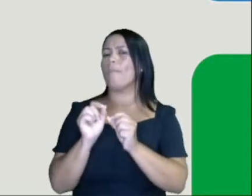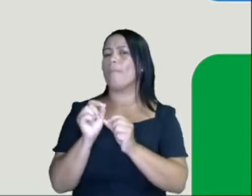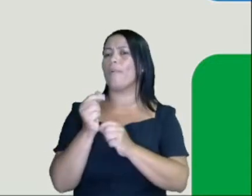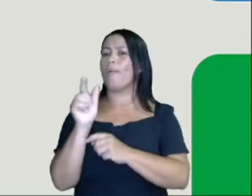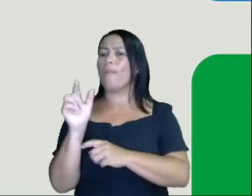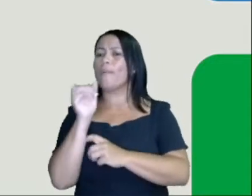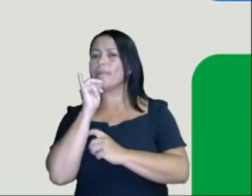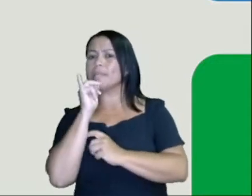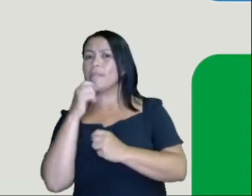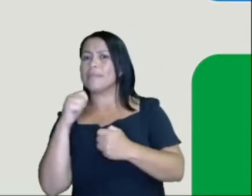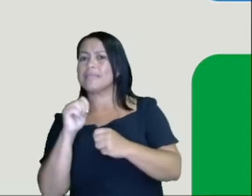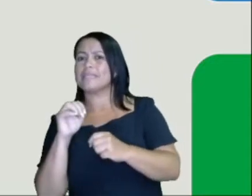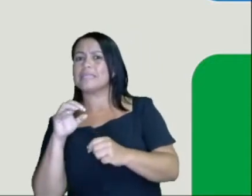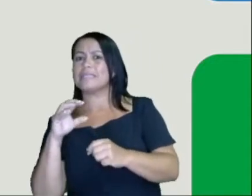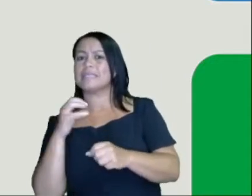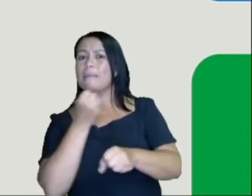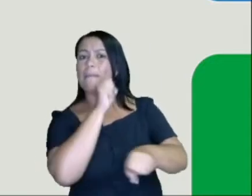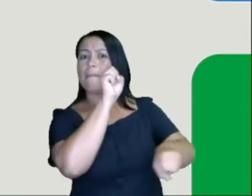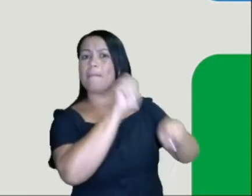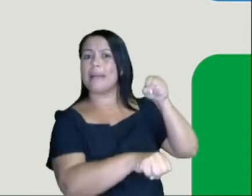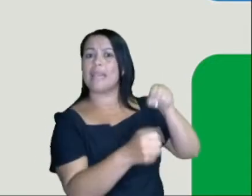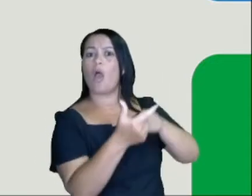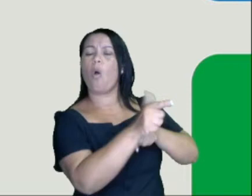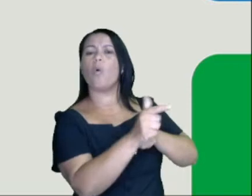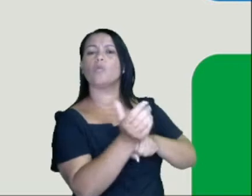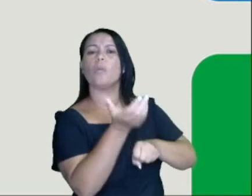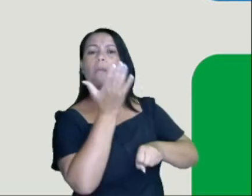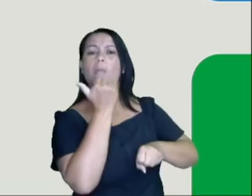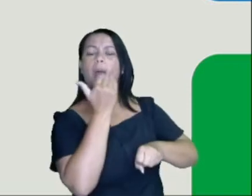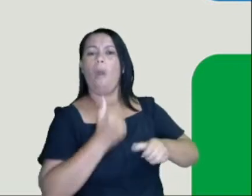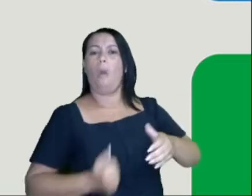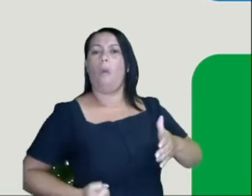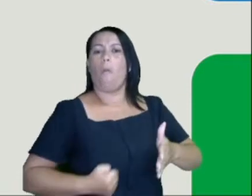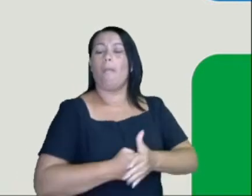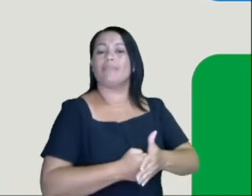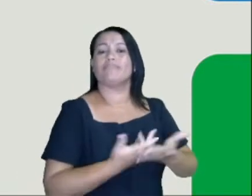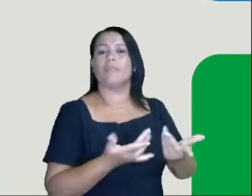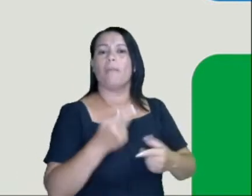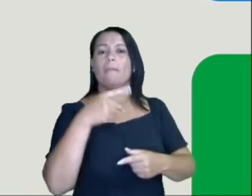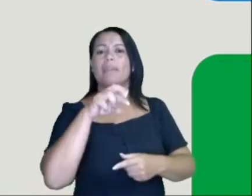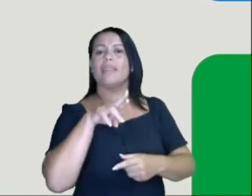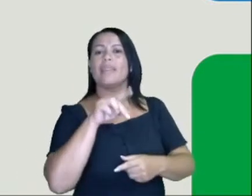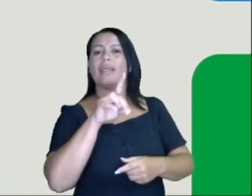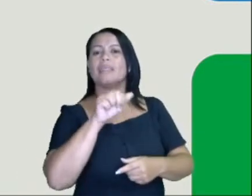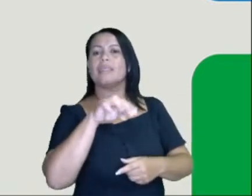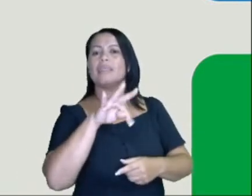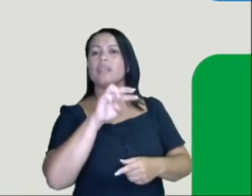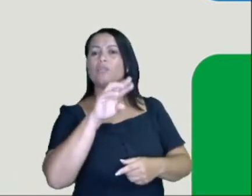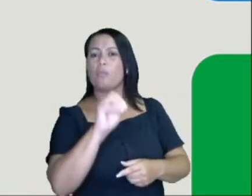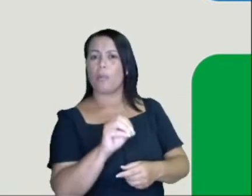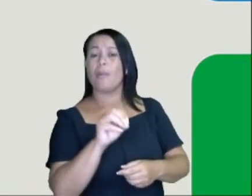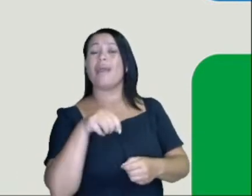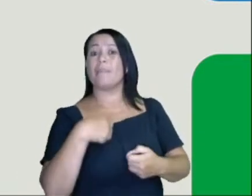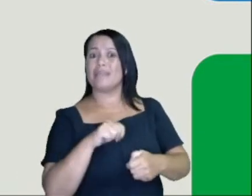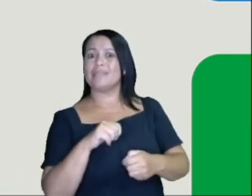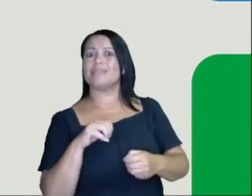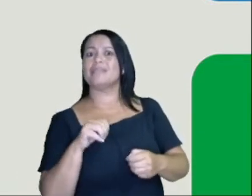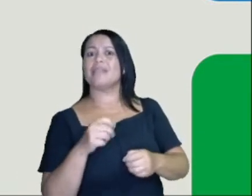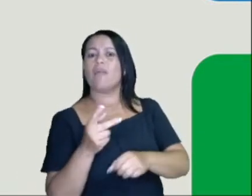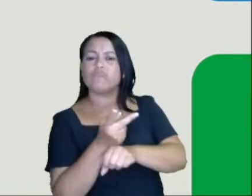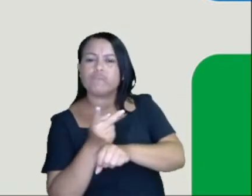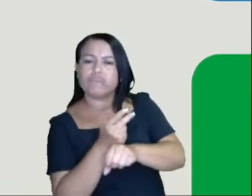outro para se alimentar ou para defender seu território. No caso do predatismo, ele mata para se alimentar, ele preda, ele se